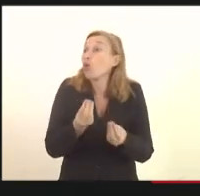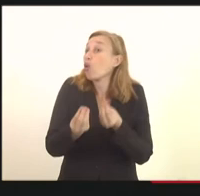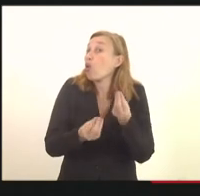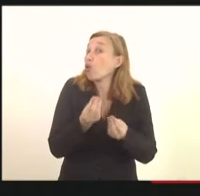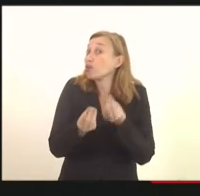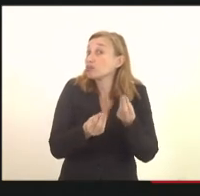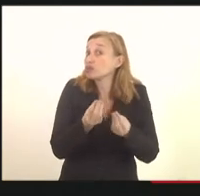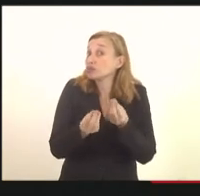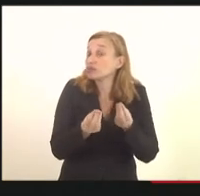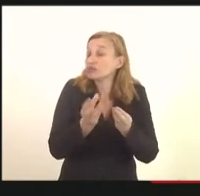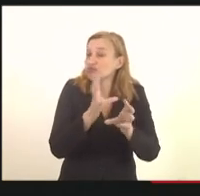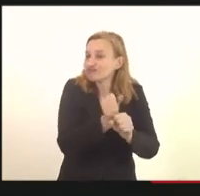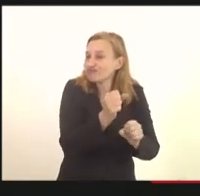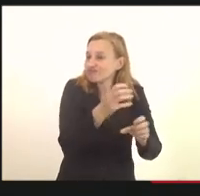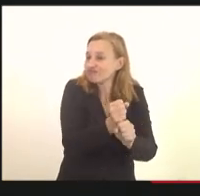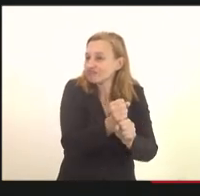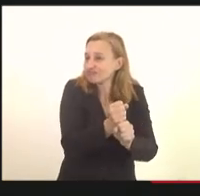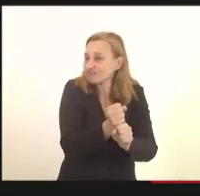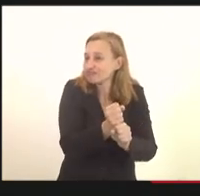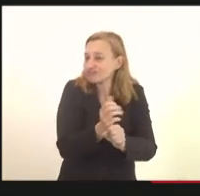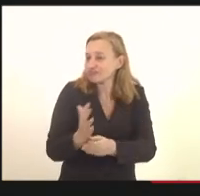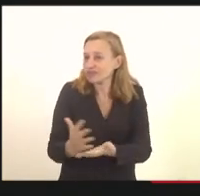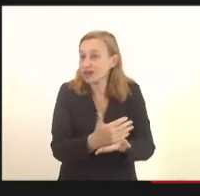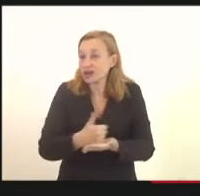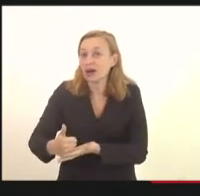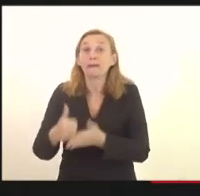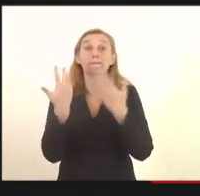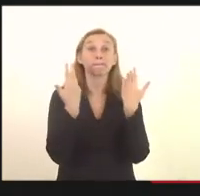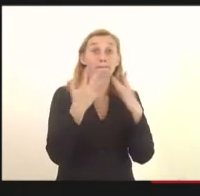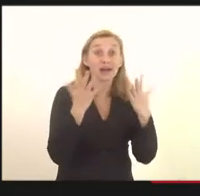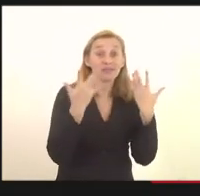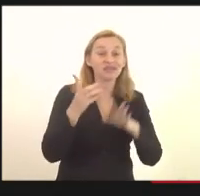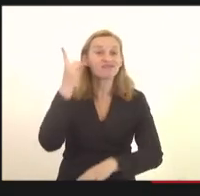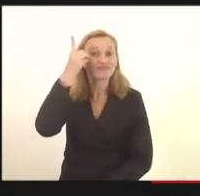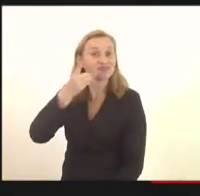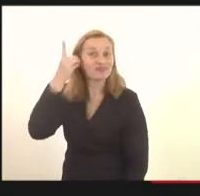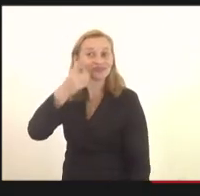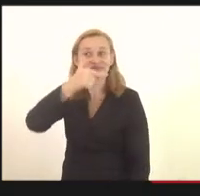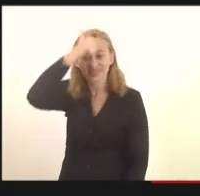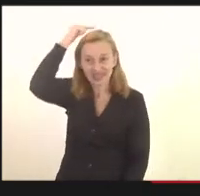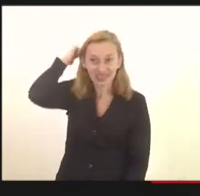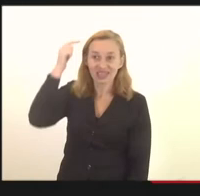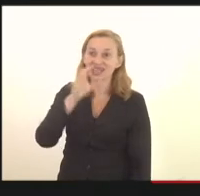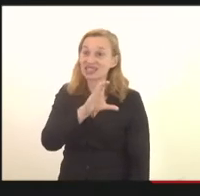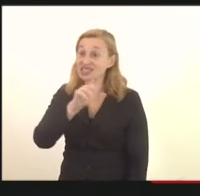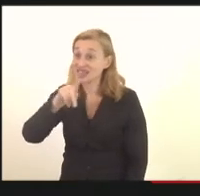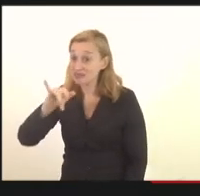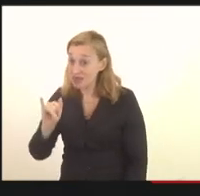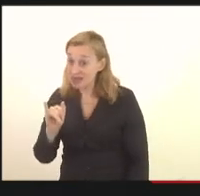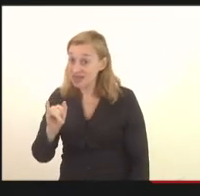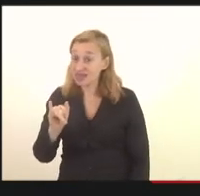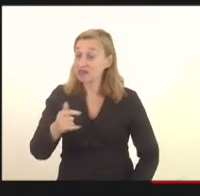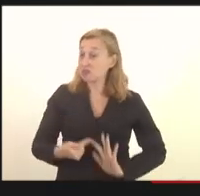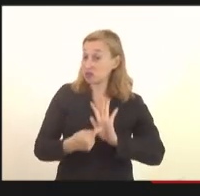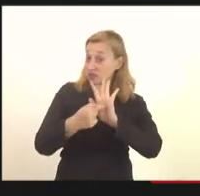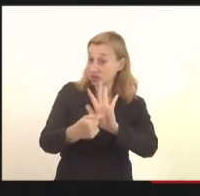esse cálculo do recolhimento. Então, parabéns, deputado Luiz Paulo, essa CPI, né, tem